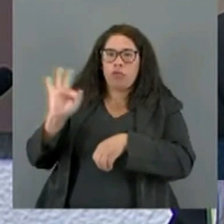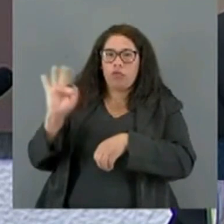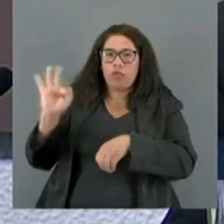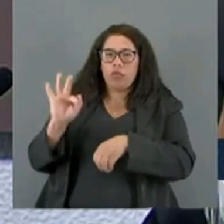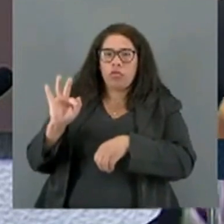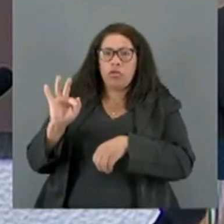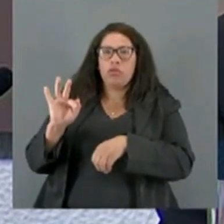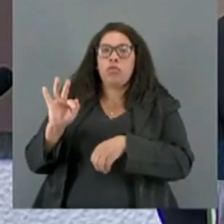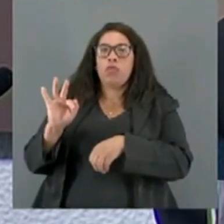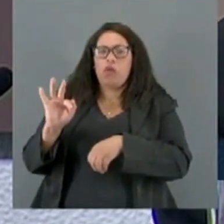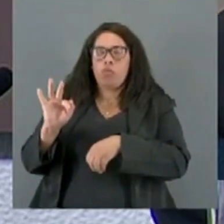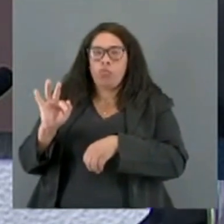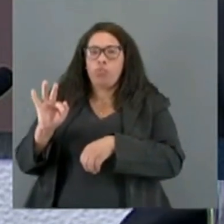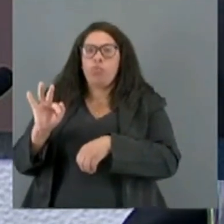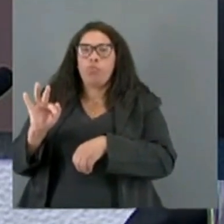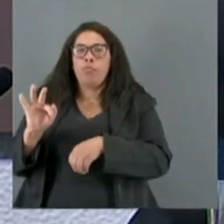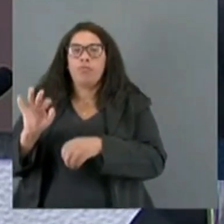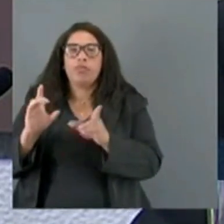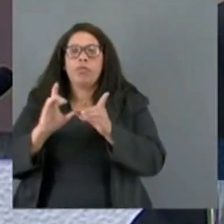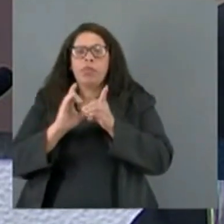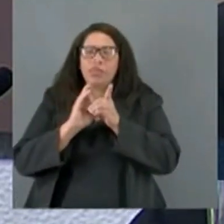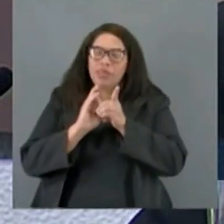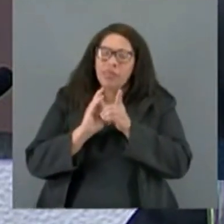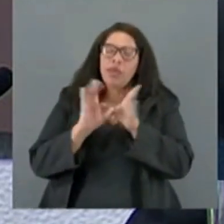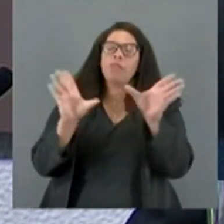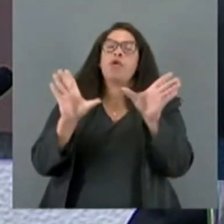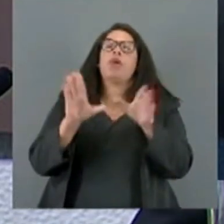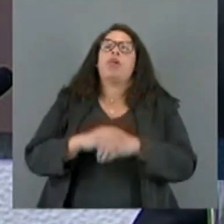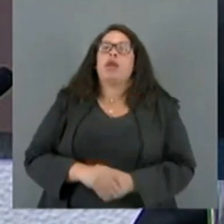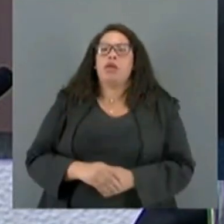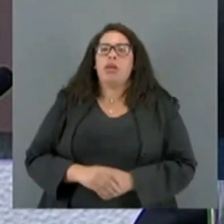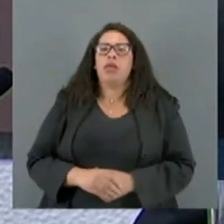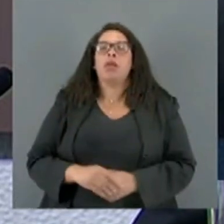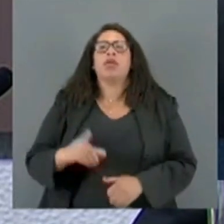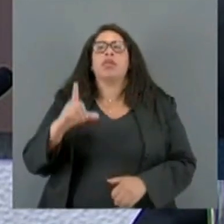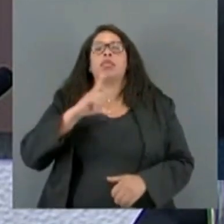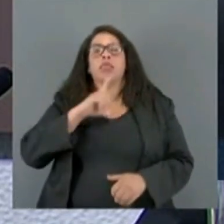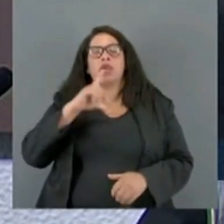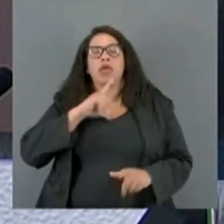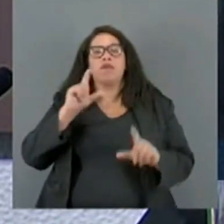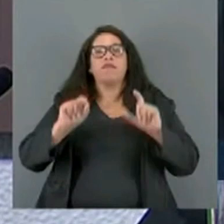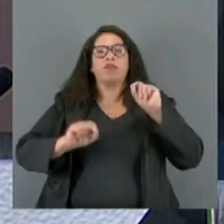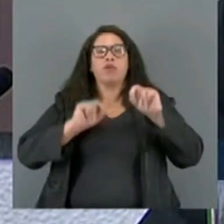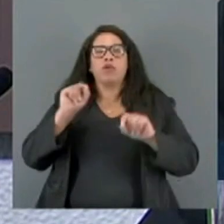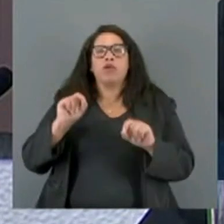nos criou a Constituição Democrática, houve uma